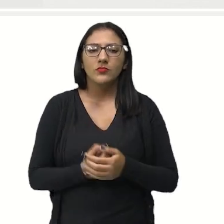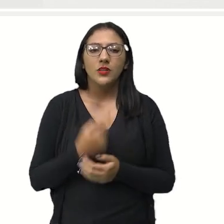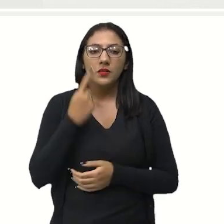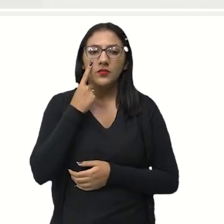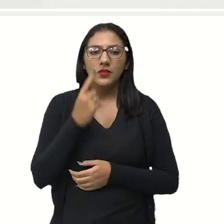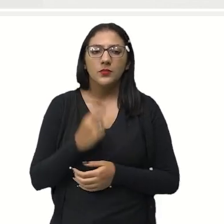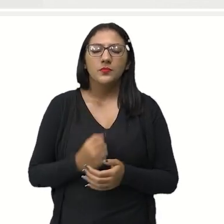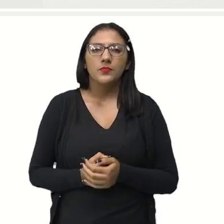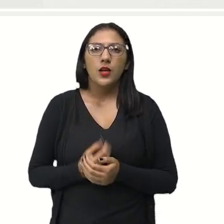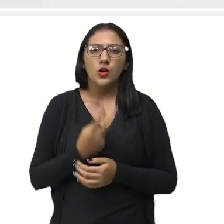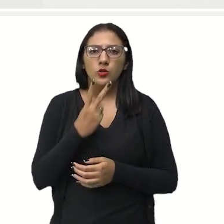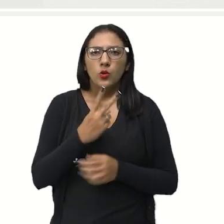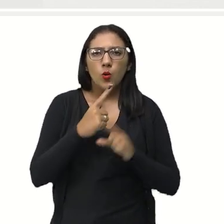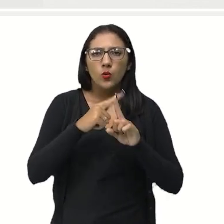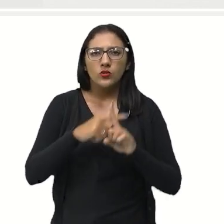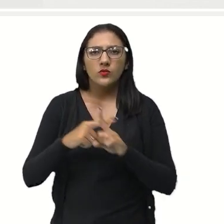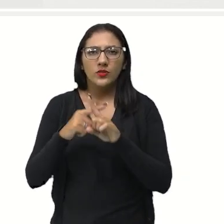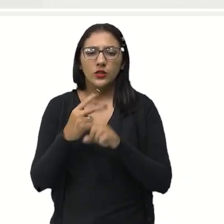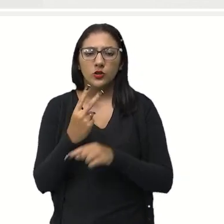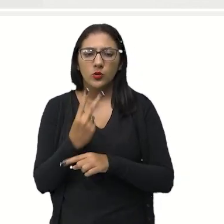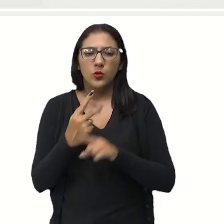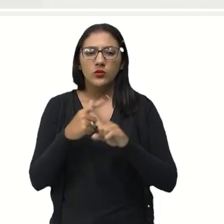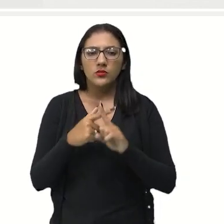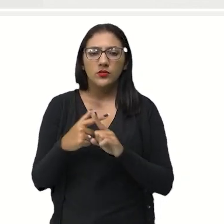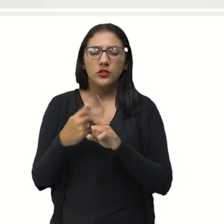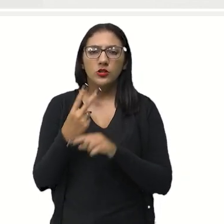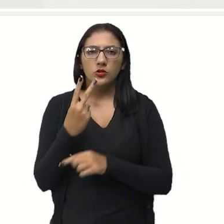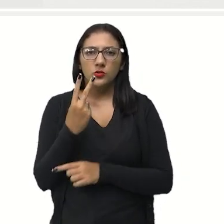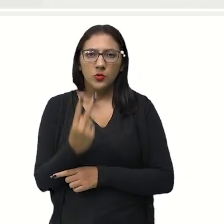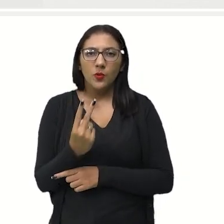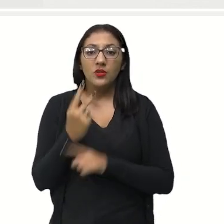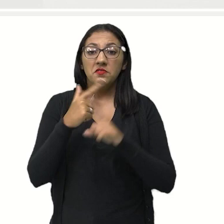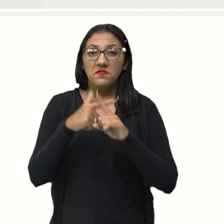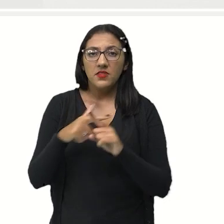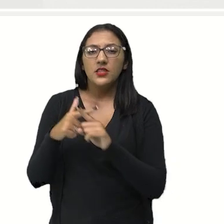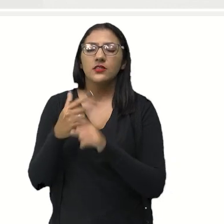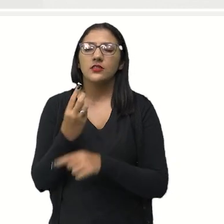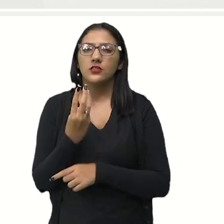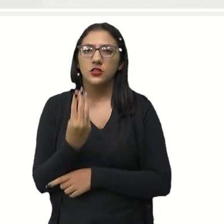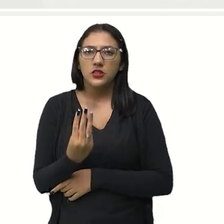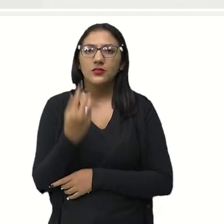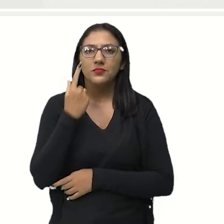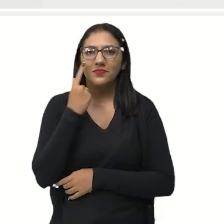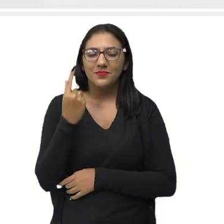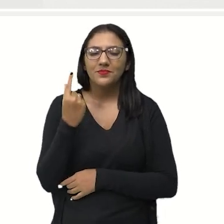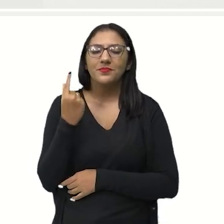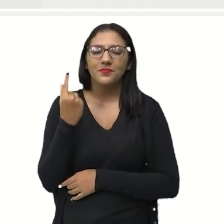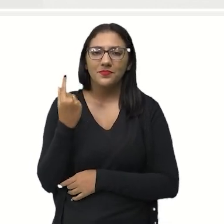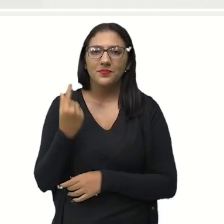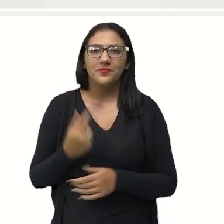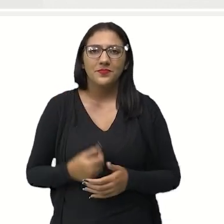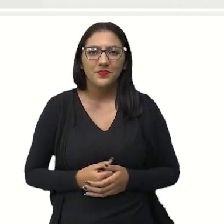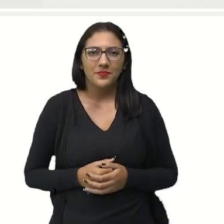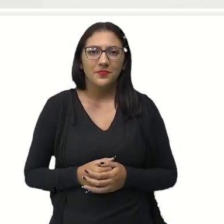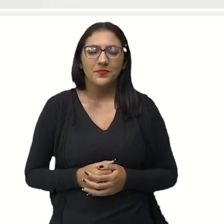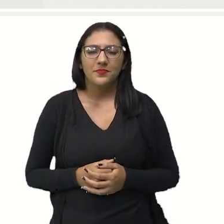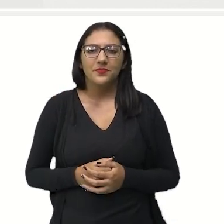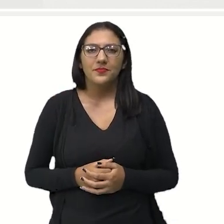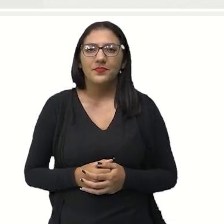aqui 2 vezes 2 vezes 2 vezes 3. Né?